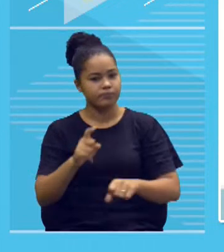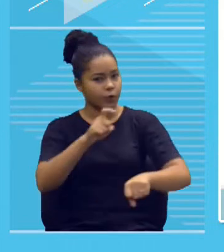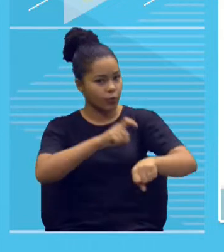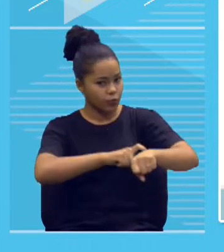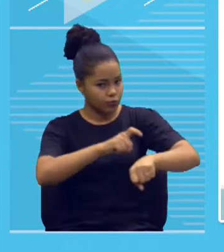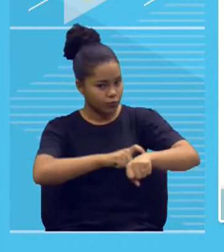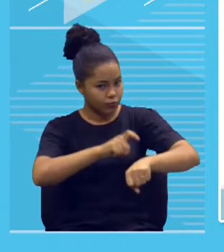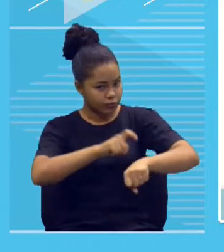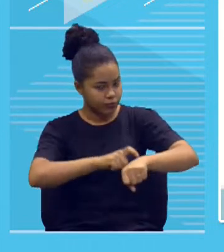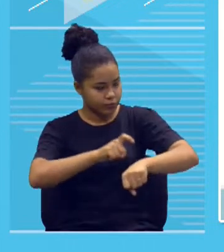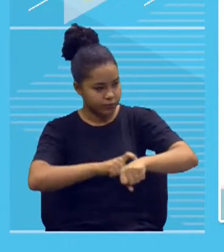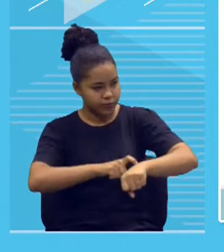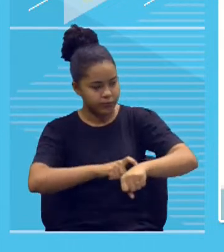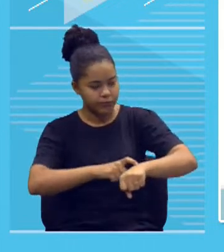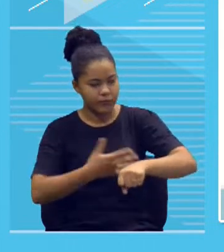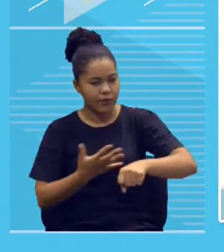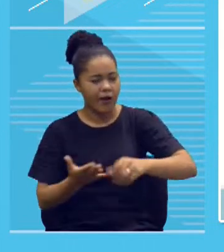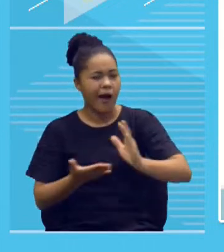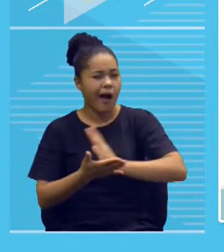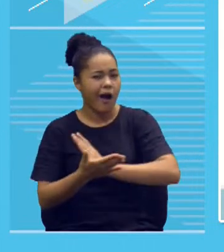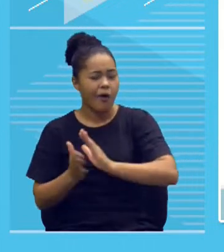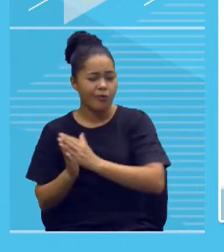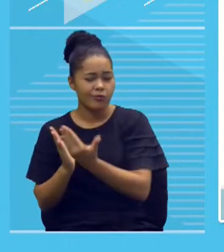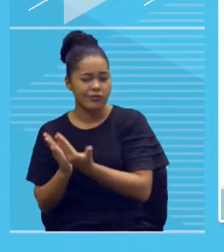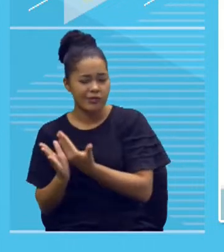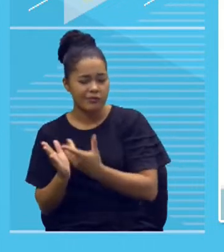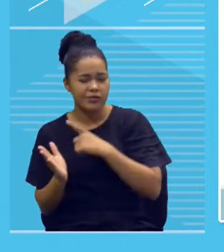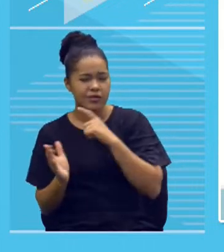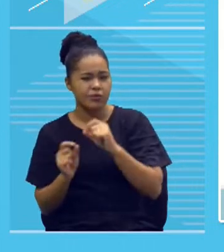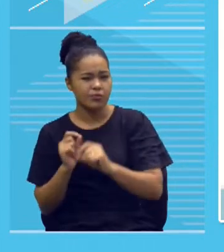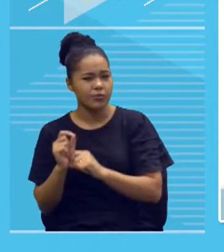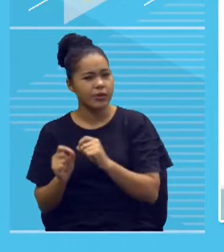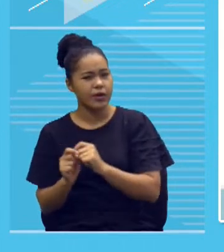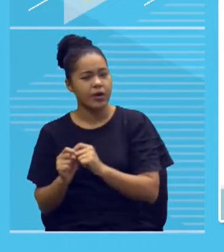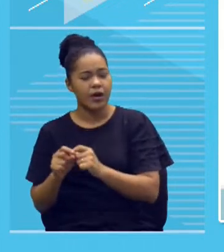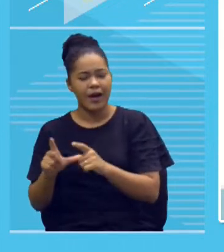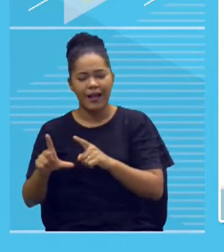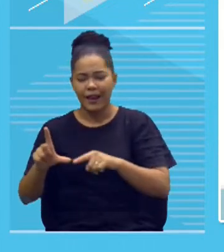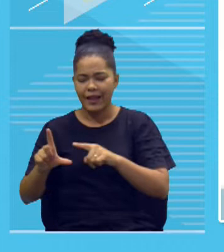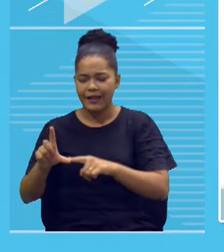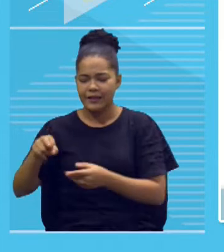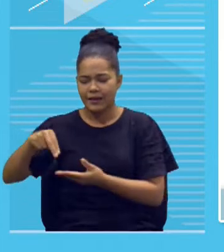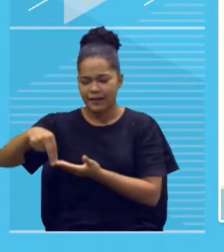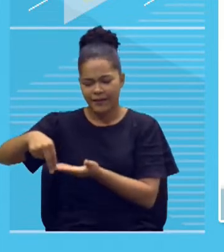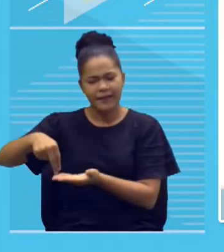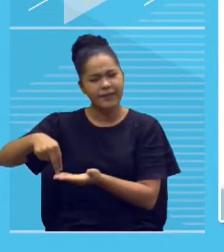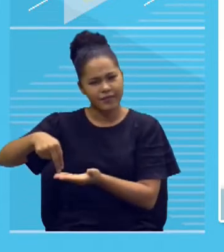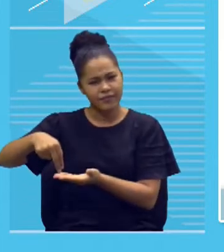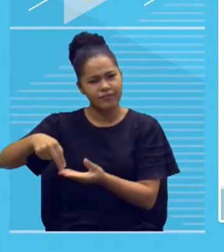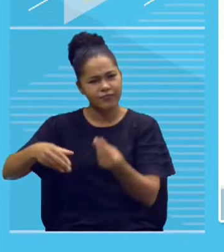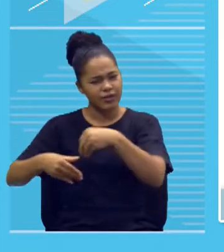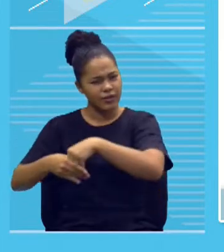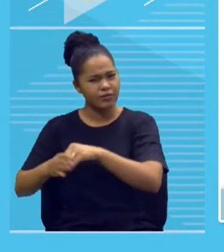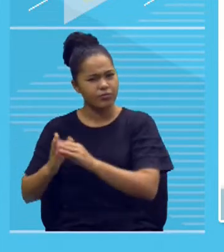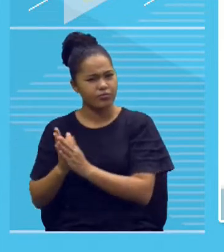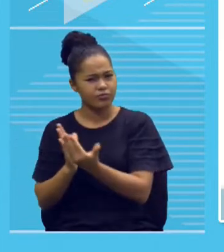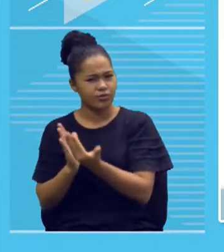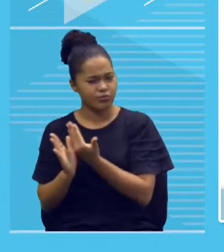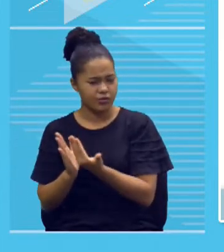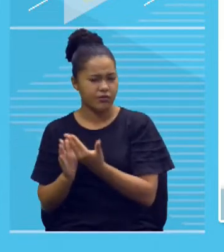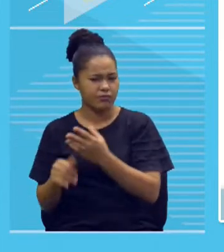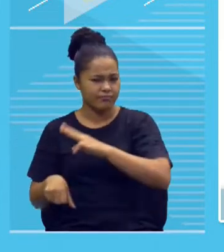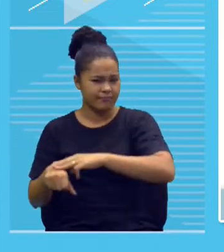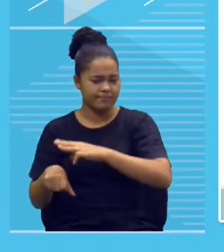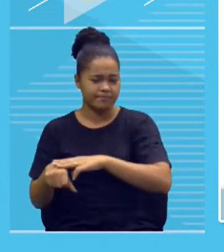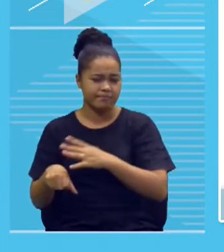livro que vem no lugar desse tempo Professor vem 1 m professor se você ver um n Zinho você já sabe que está